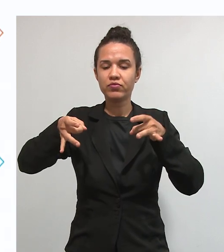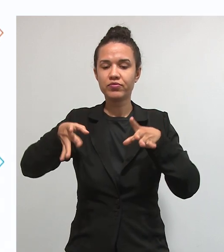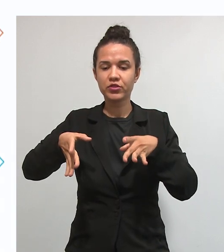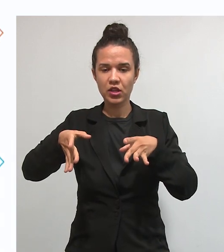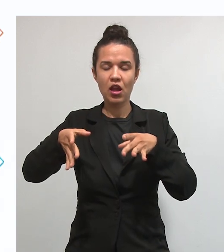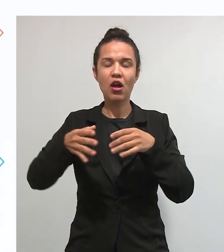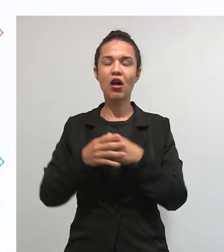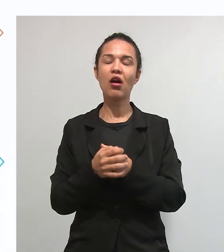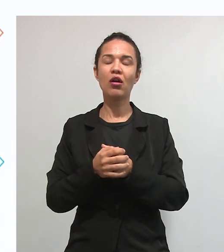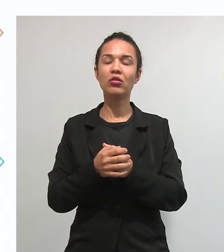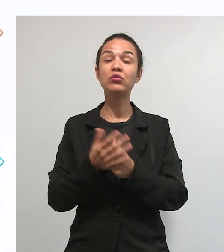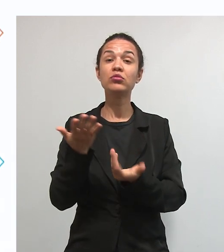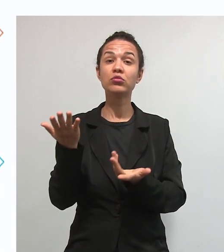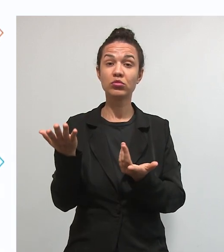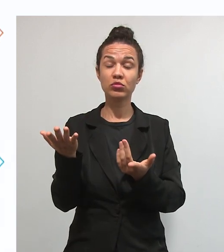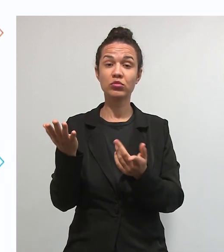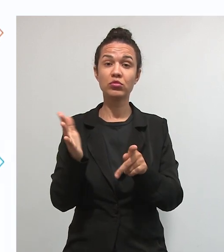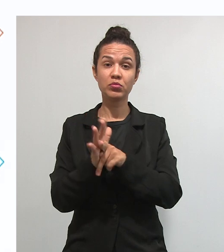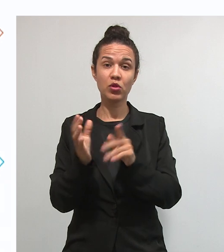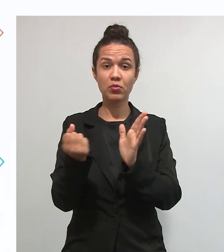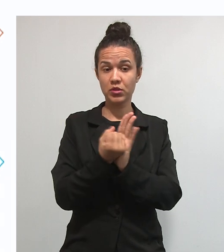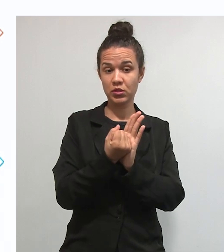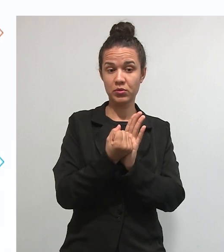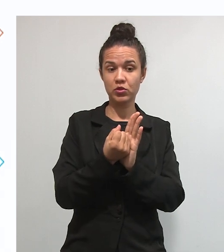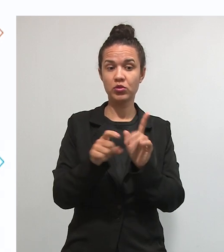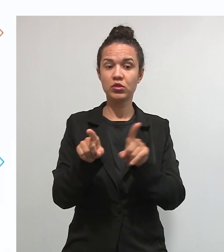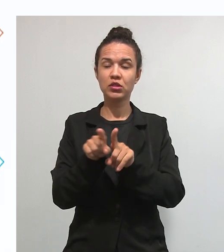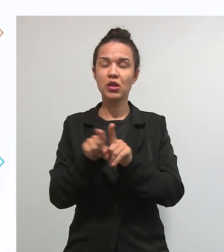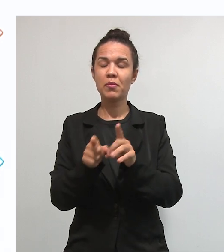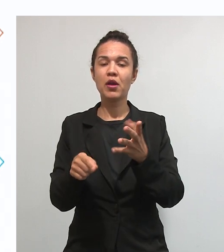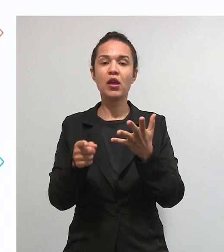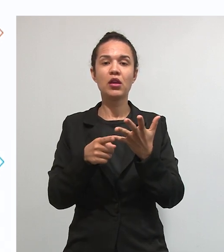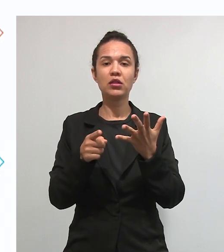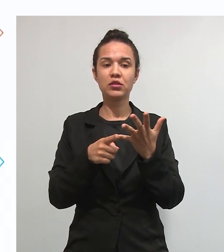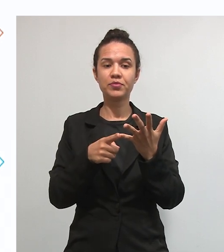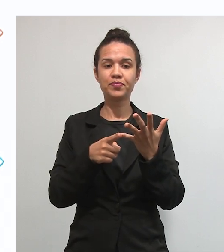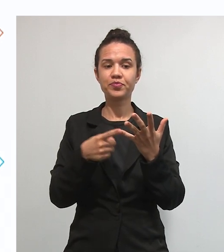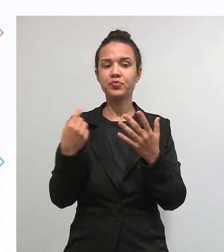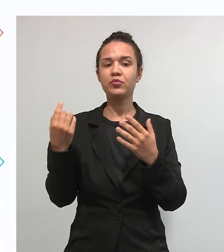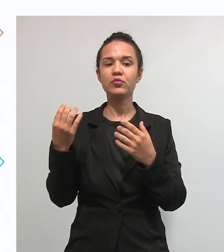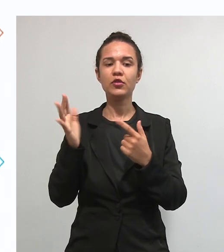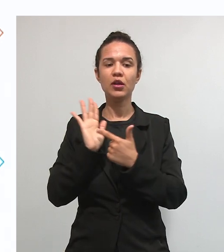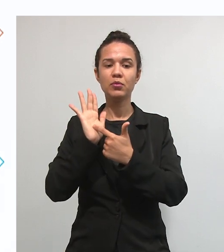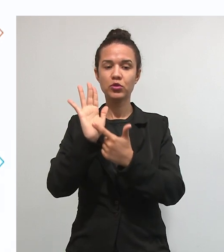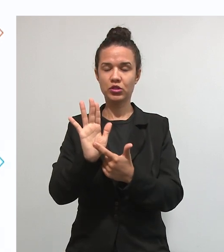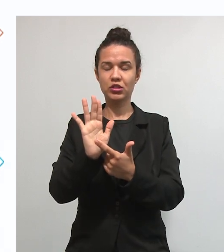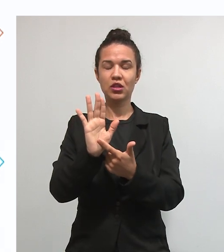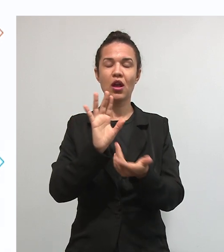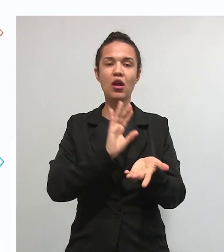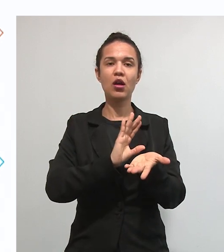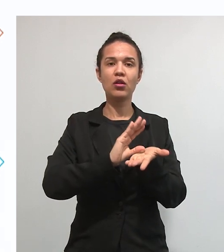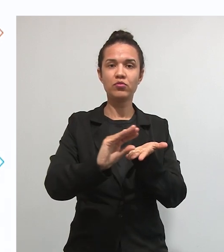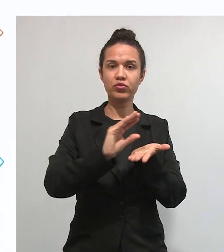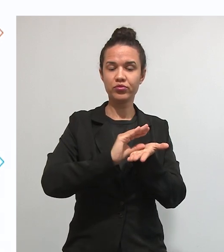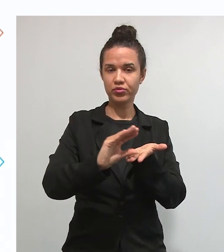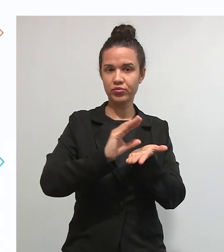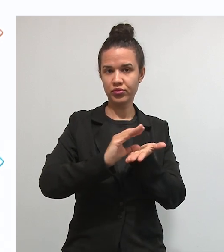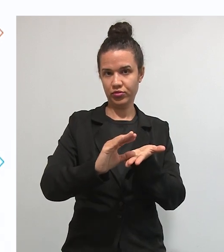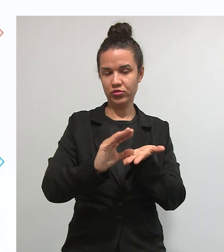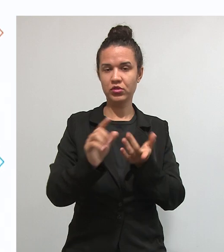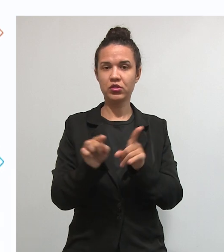de caixa, onde ocorre o quê? A avaliação da capacidade de geração de caixa e equivalentes de caixa. E